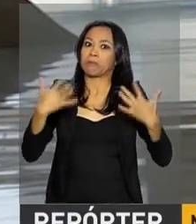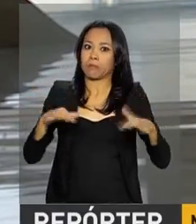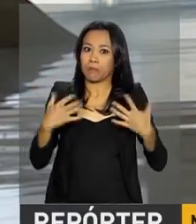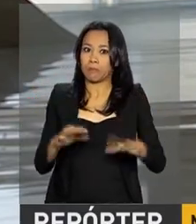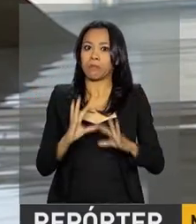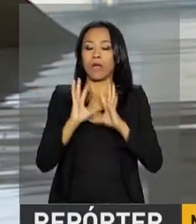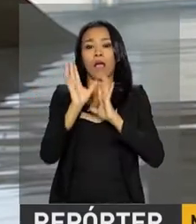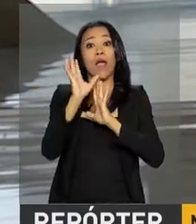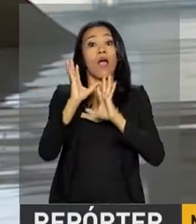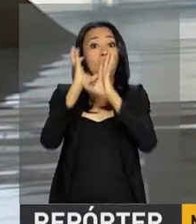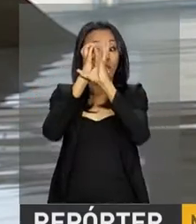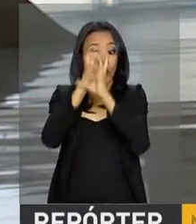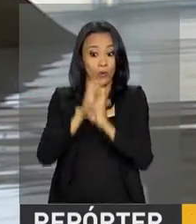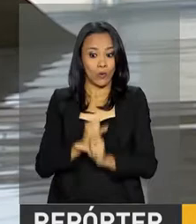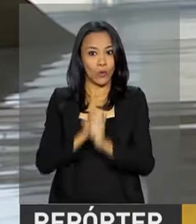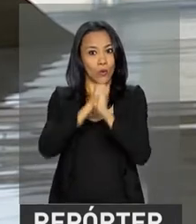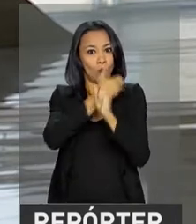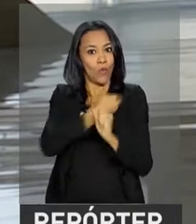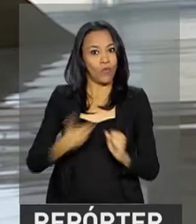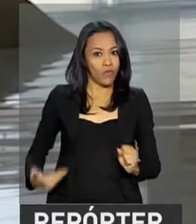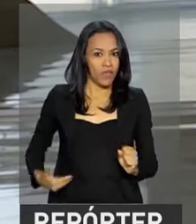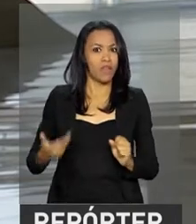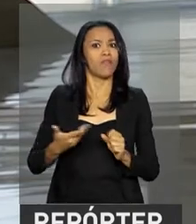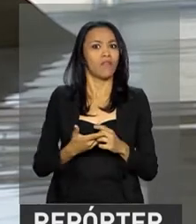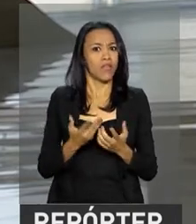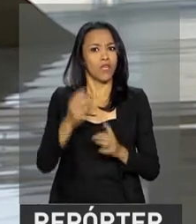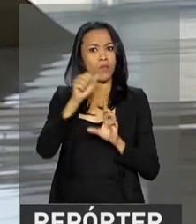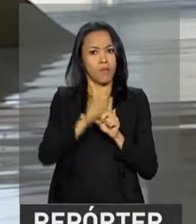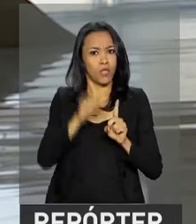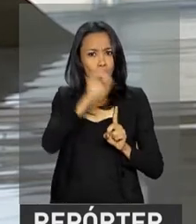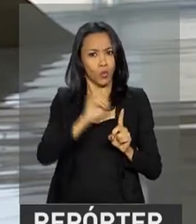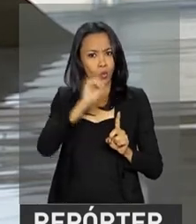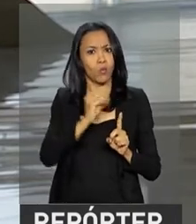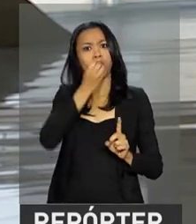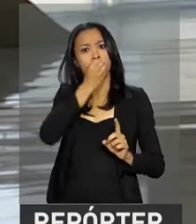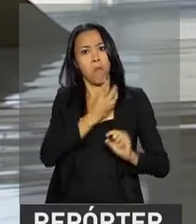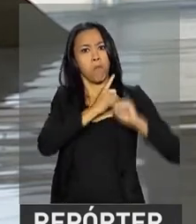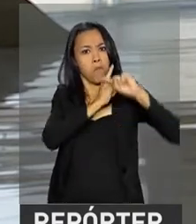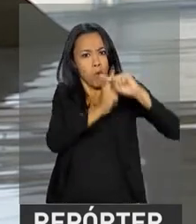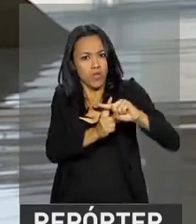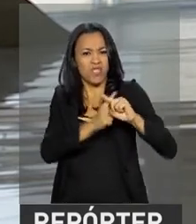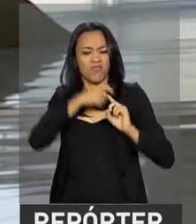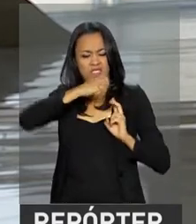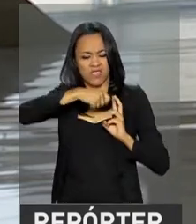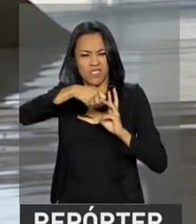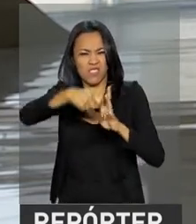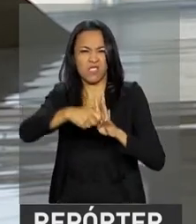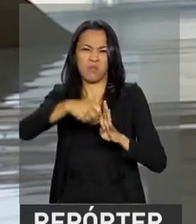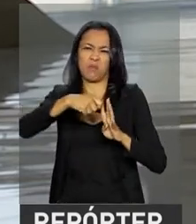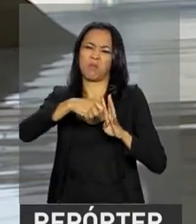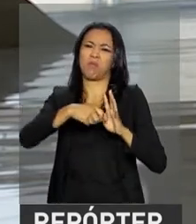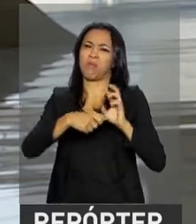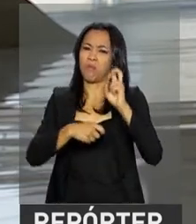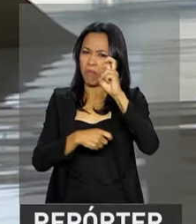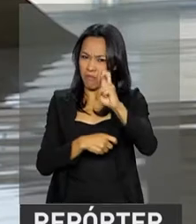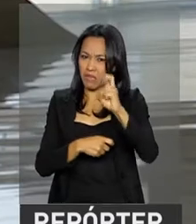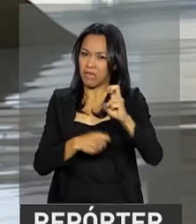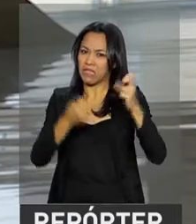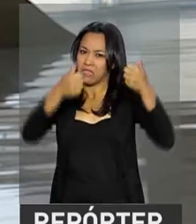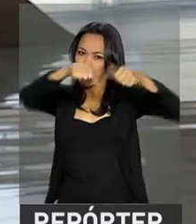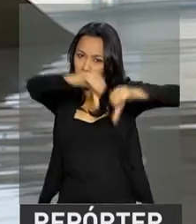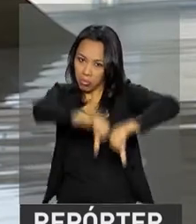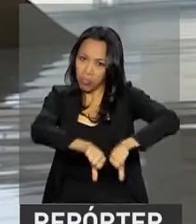central que em outubro fecharam com saldo positivo depois de cinco meses no vermelho o governo